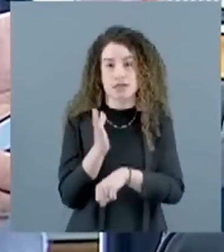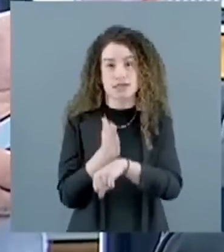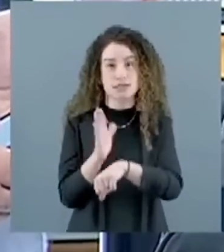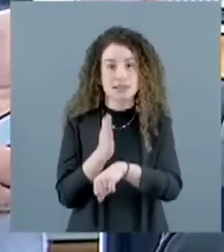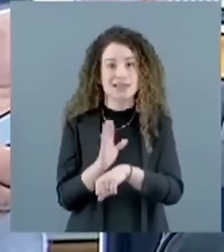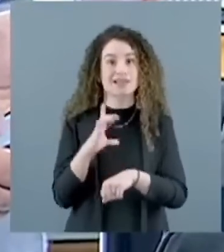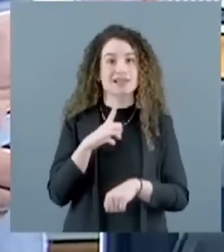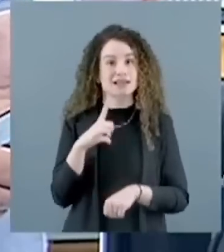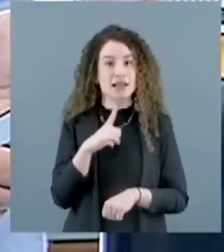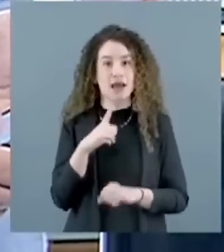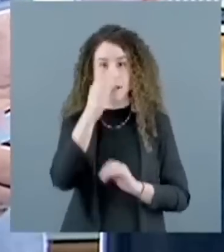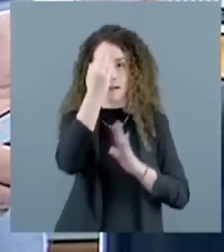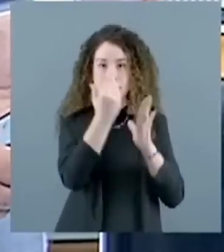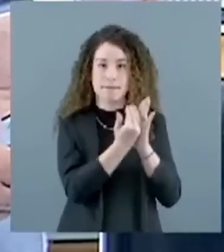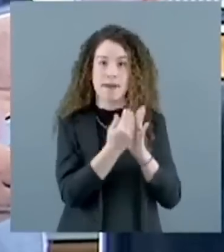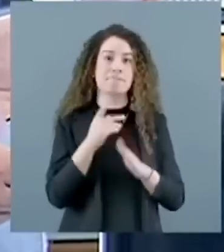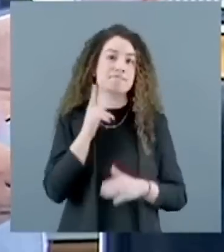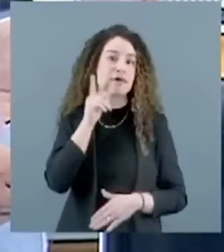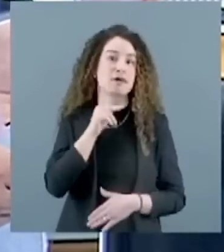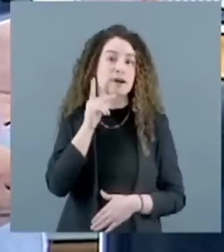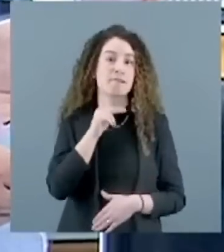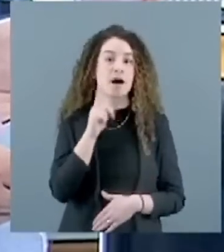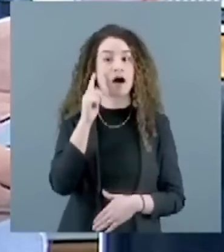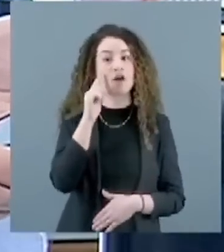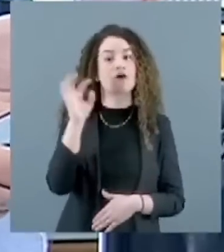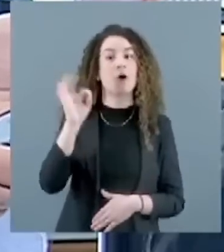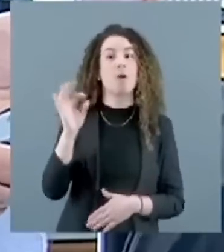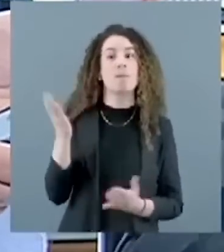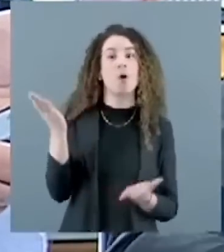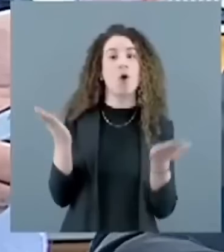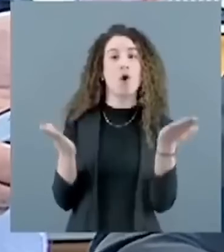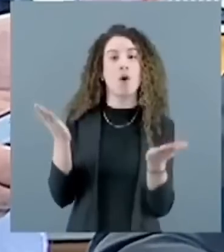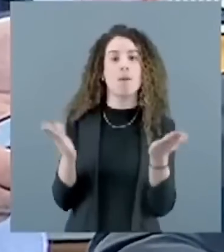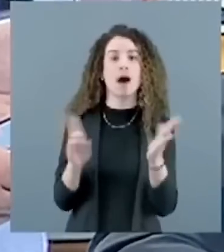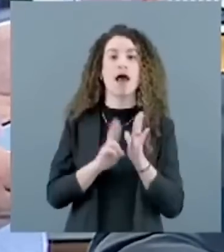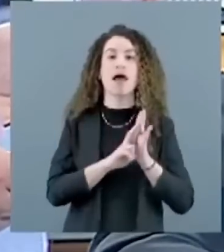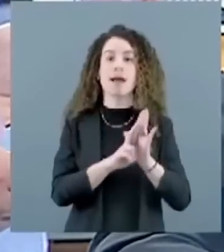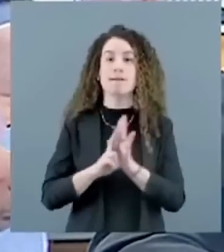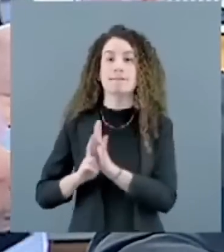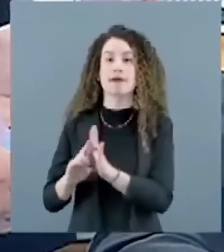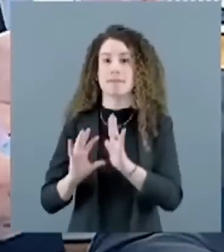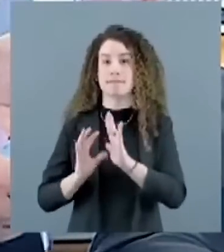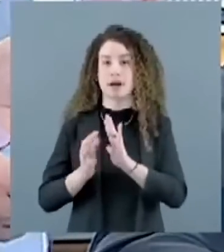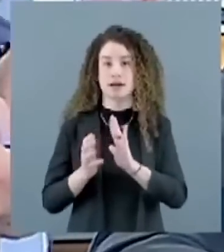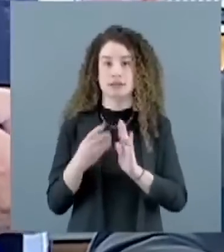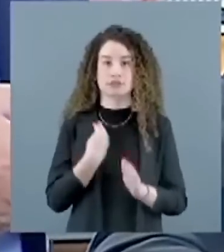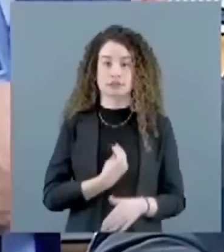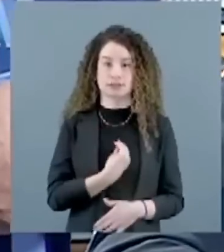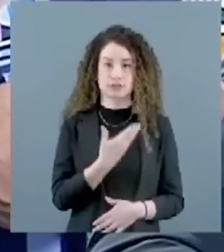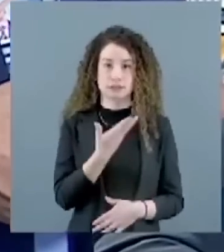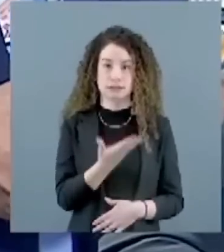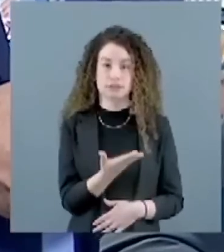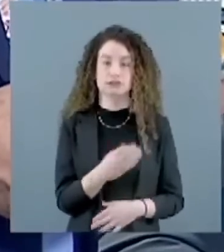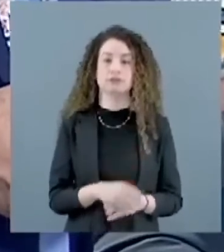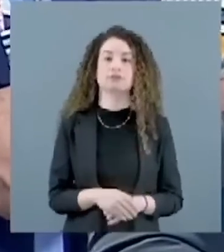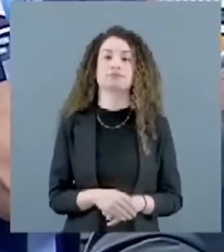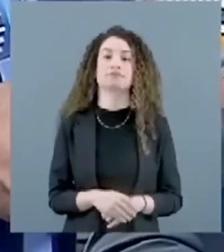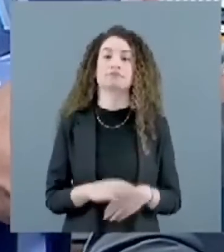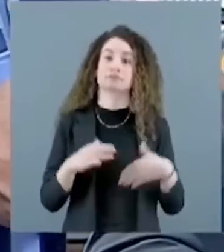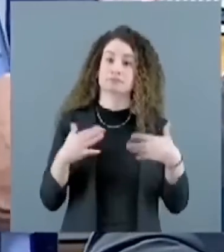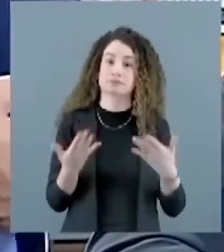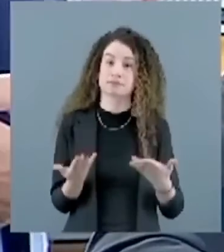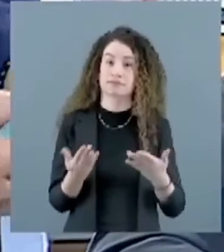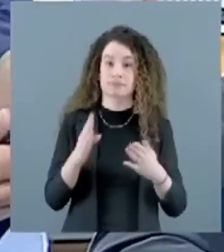exercício das prerrogativas parlamentares, observando a proporção das representações partidárias nela existentes. Com efeito, segundo